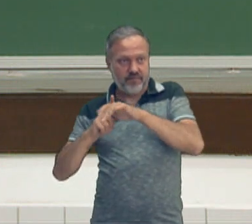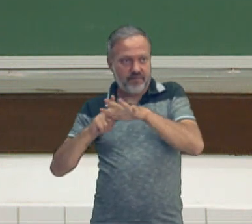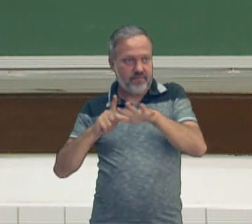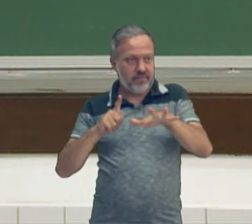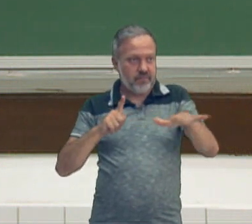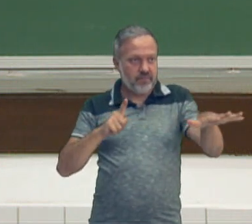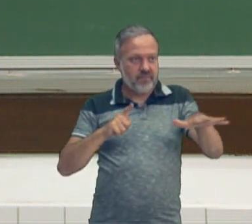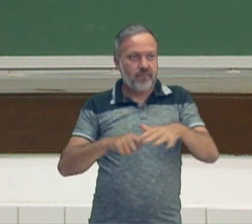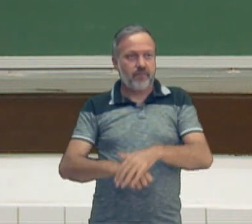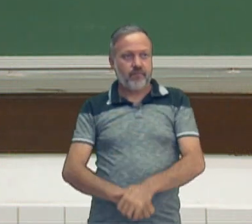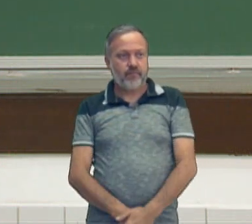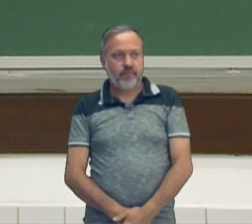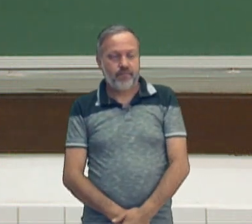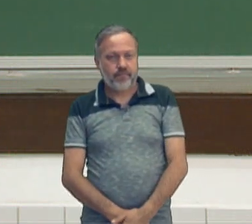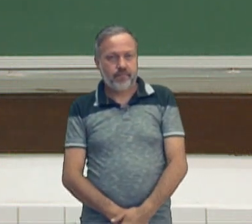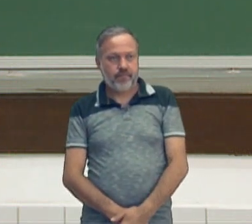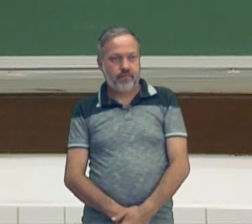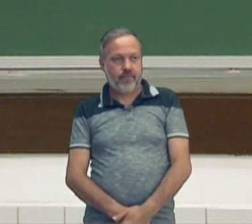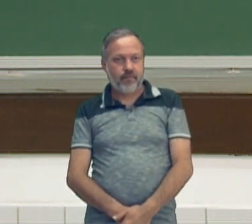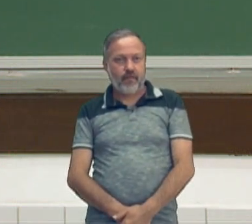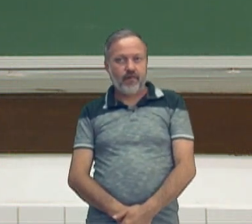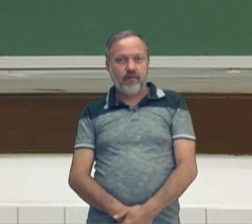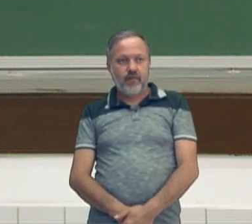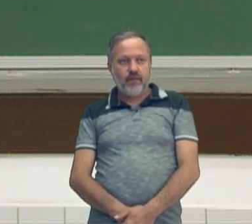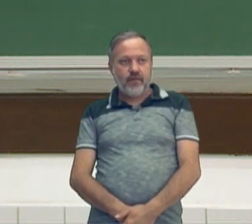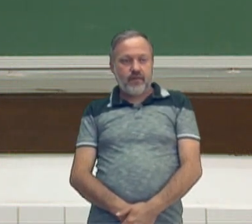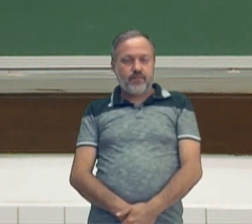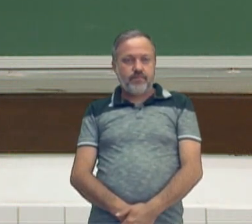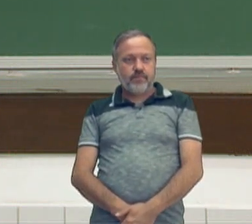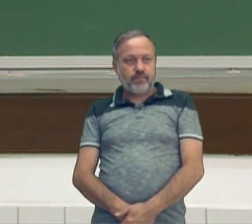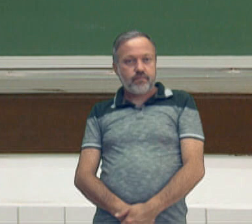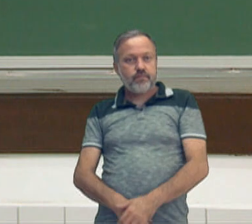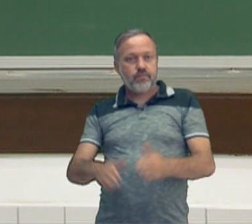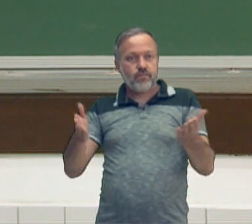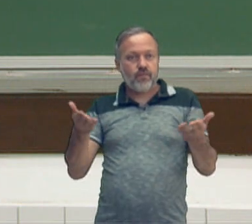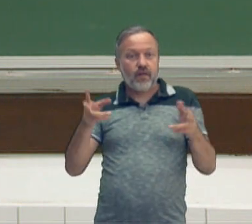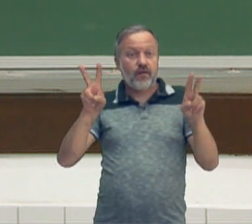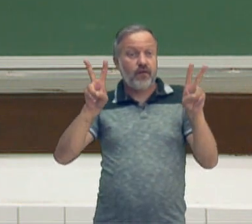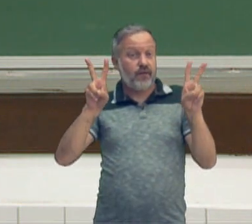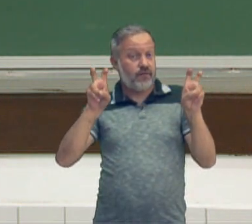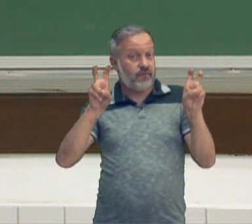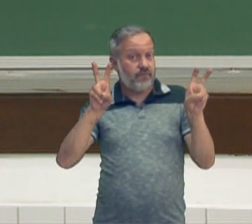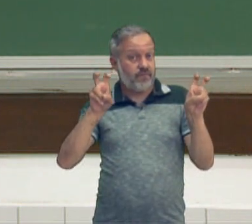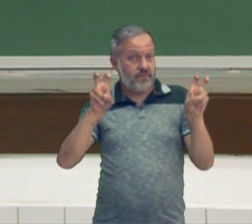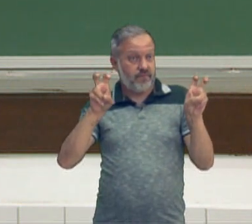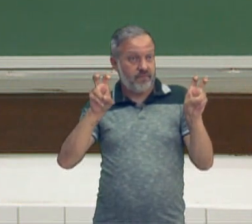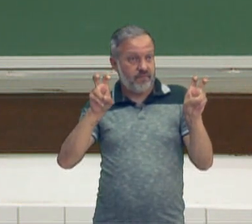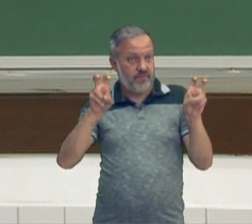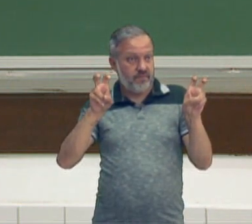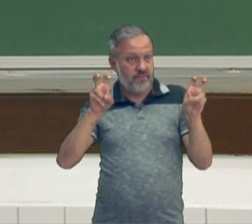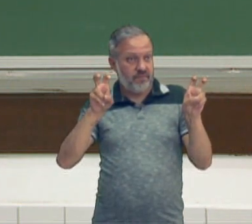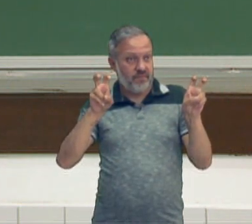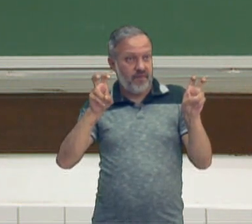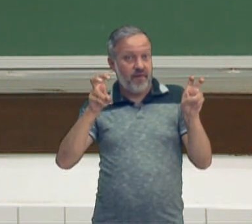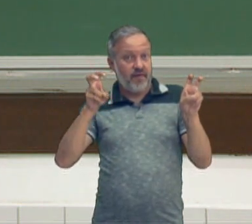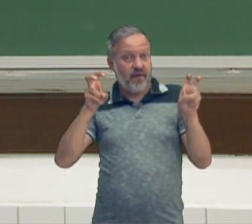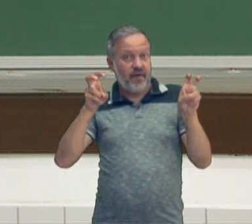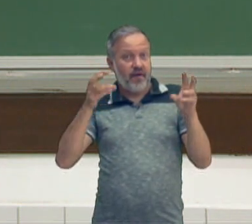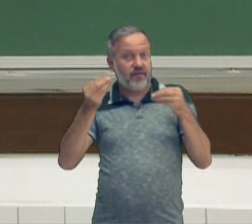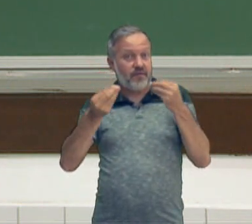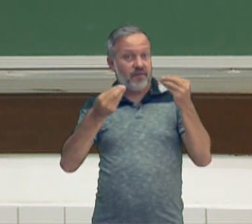Beleza? Movimentos migratórios, então, vamos de cabeça nisso aí, né? Entrando nesse sistema,